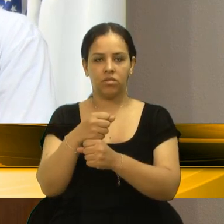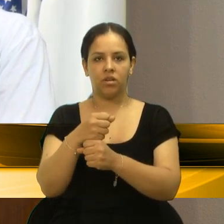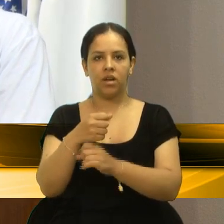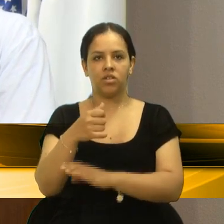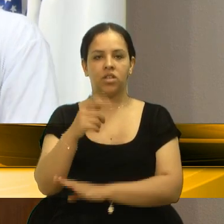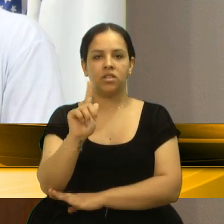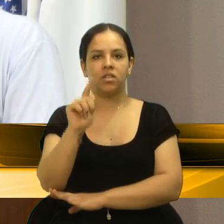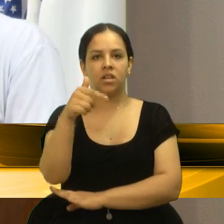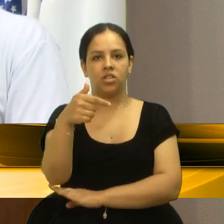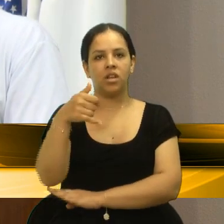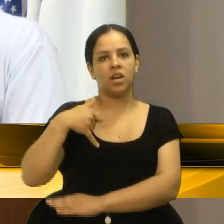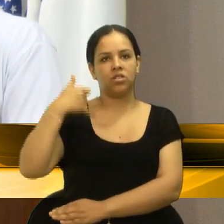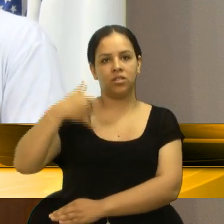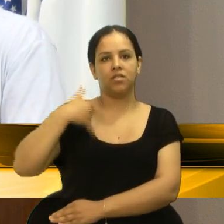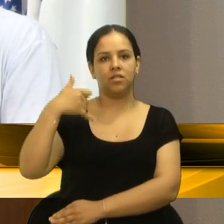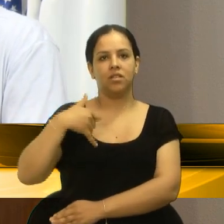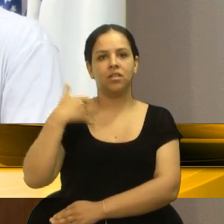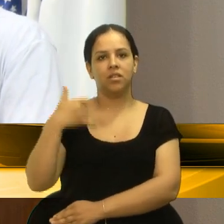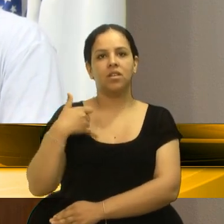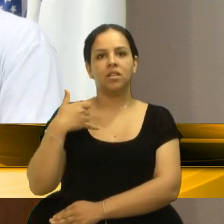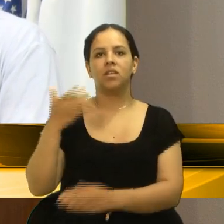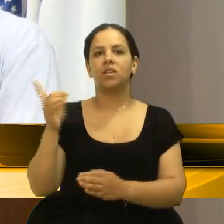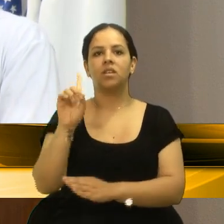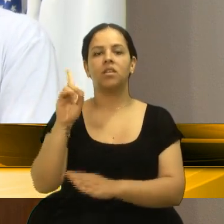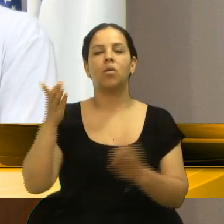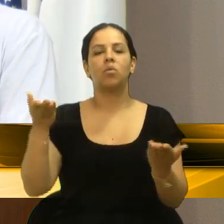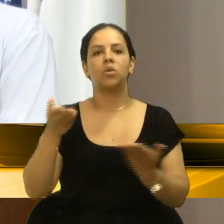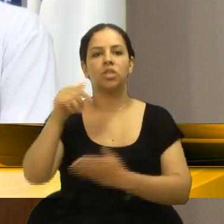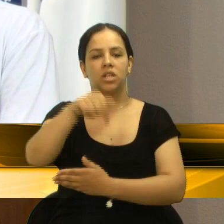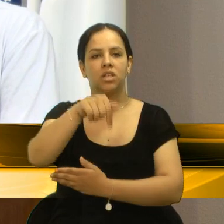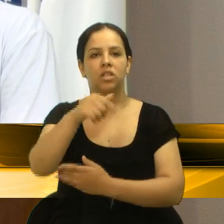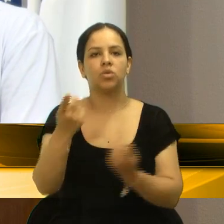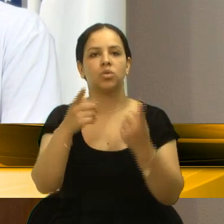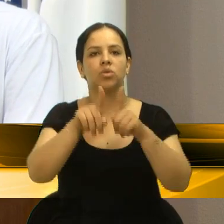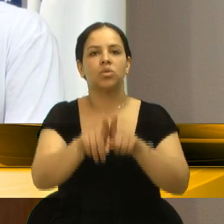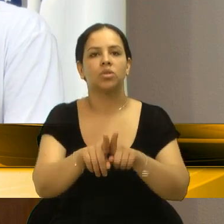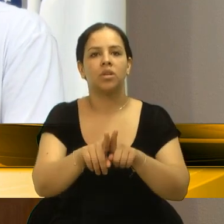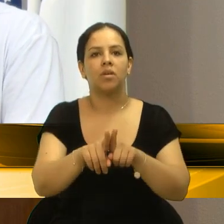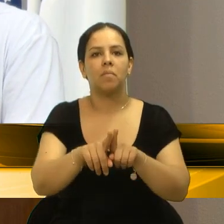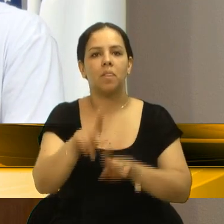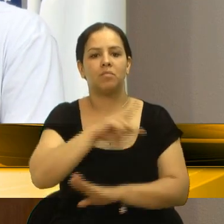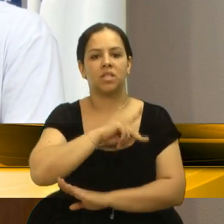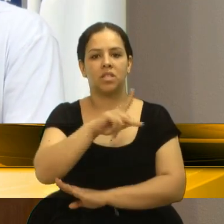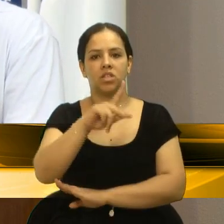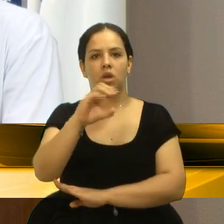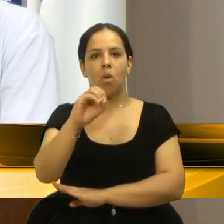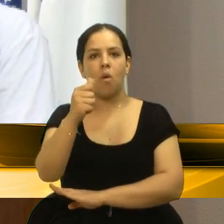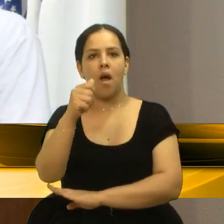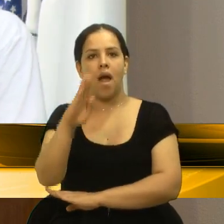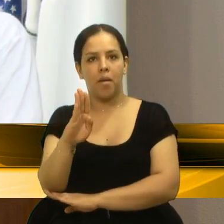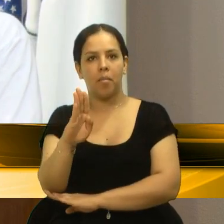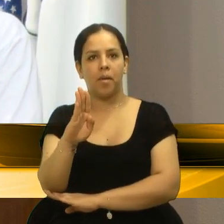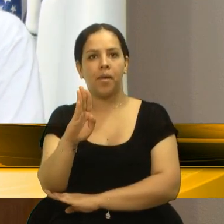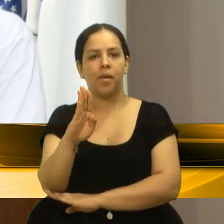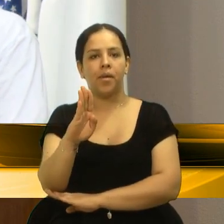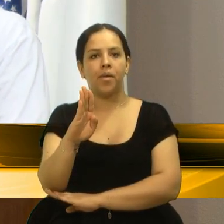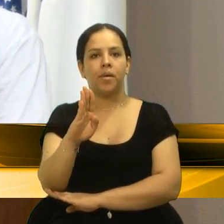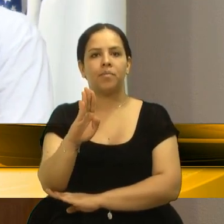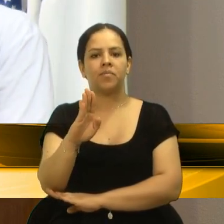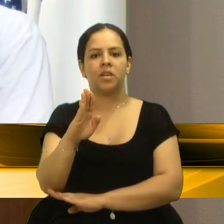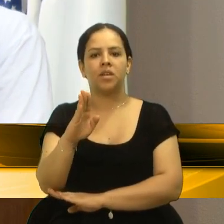amigo Dalton da Rosa Maciel, que não está aqui conosco, que foi presidente da UAB, que foi